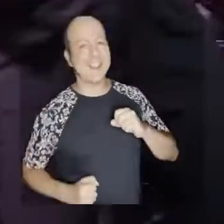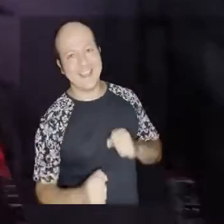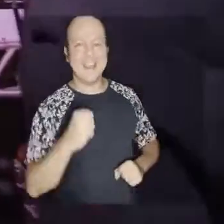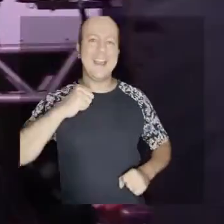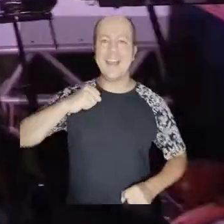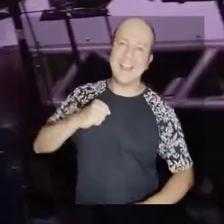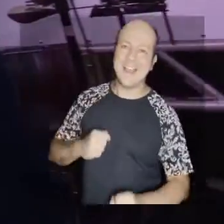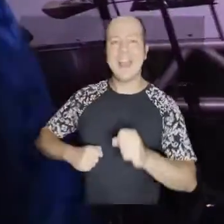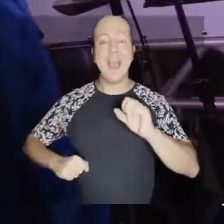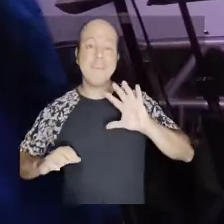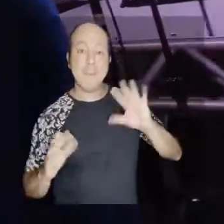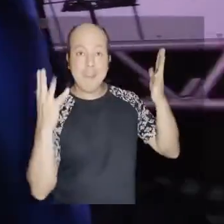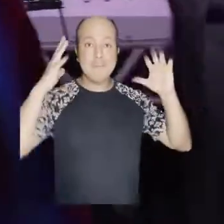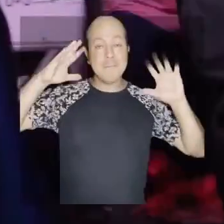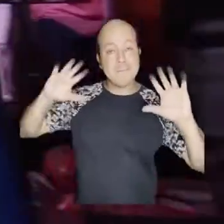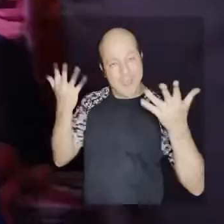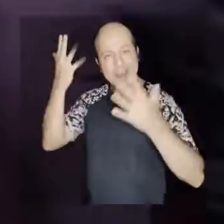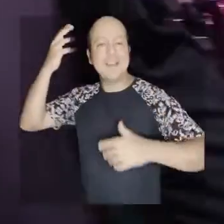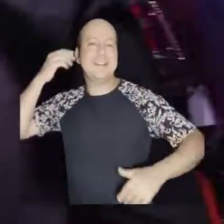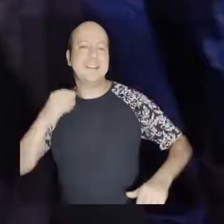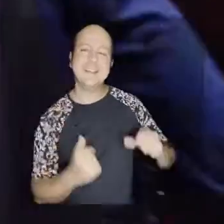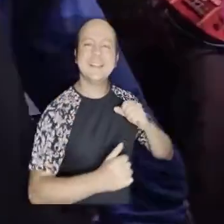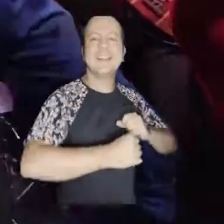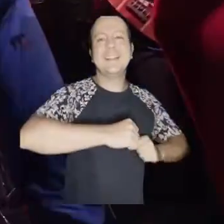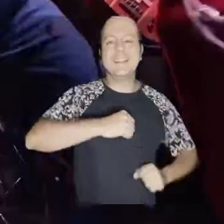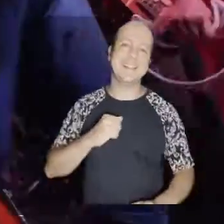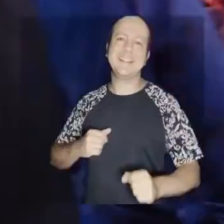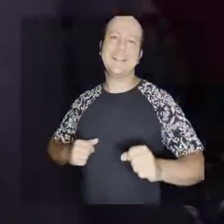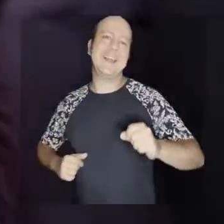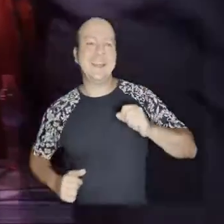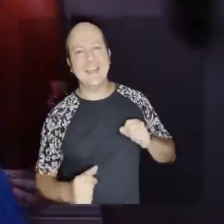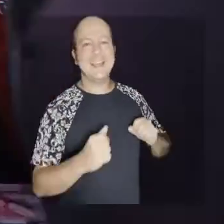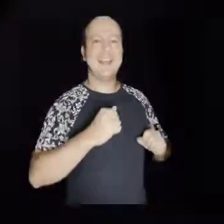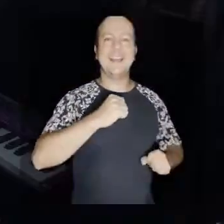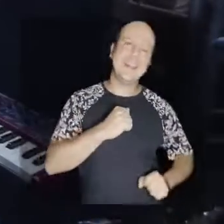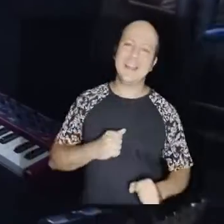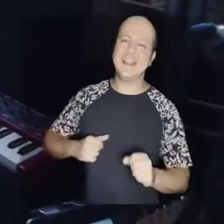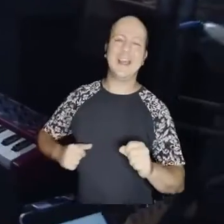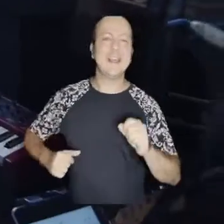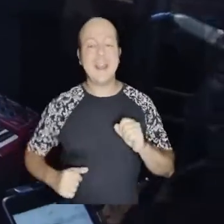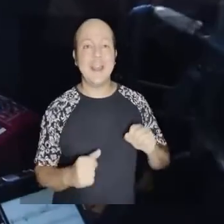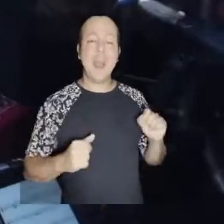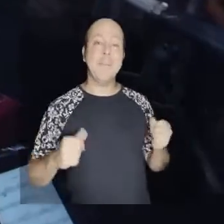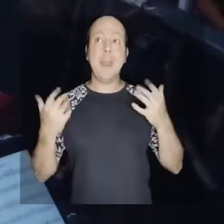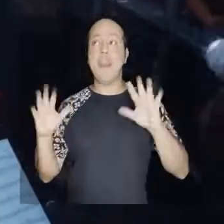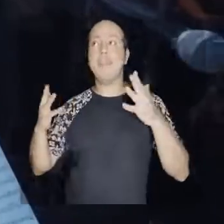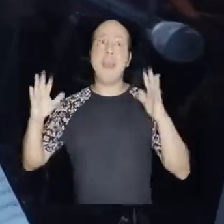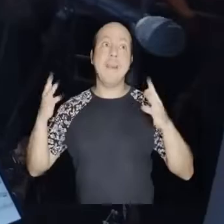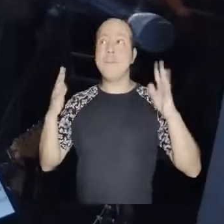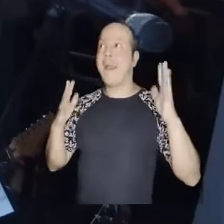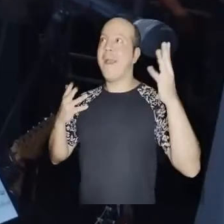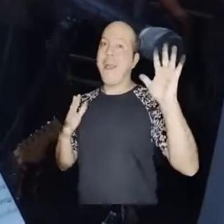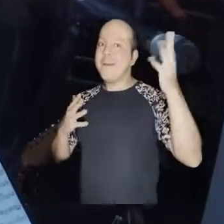Rubio e Bala Desejo se curvam para o público. Mar de Música 2022, produção de acessibilidade, conecta acessibilidade.